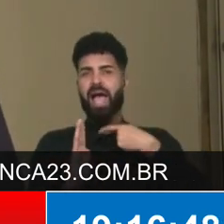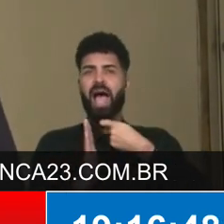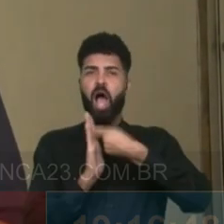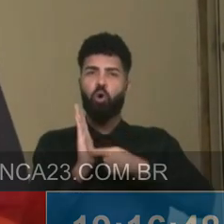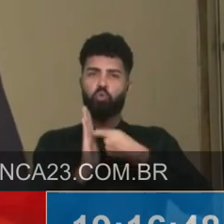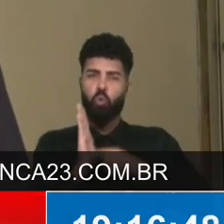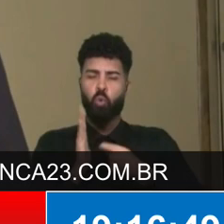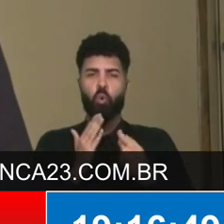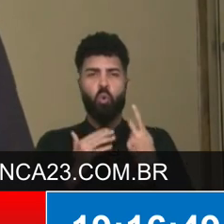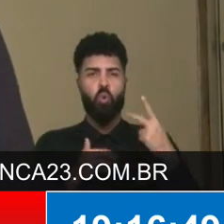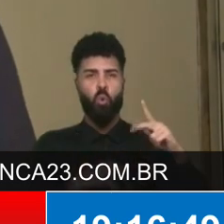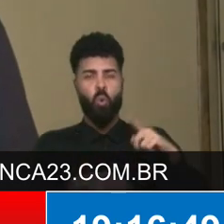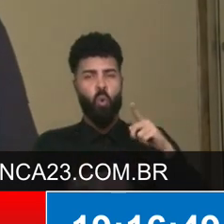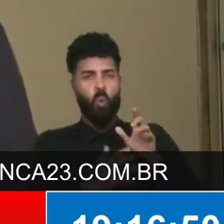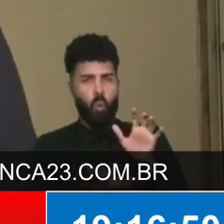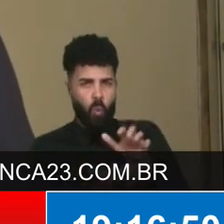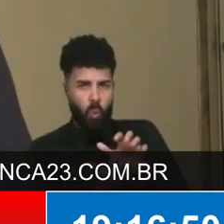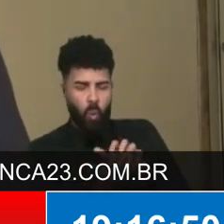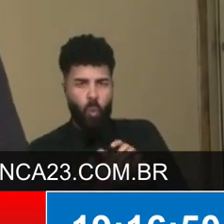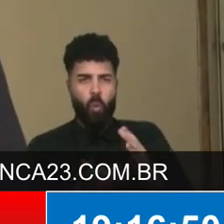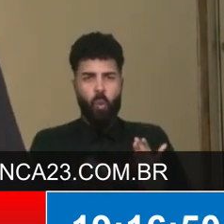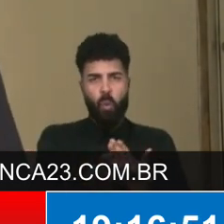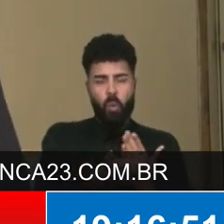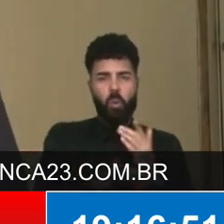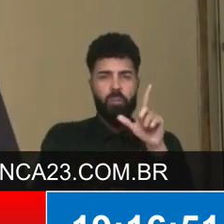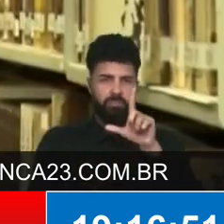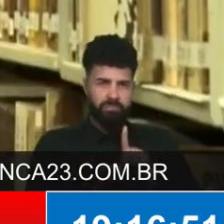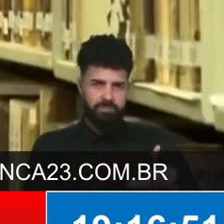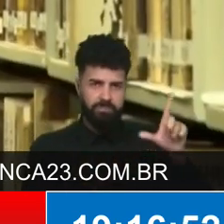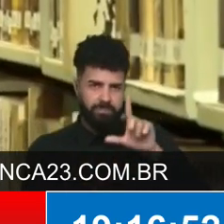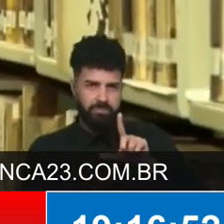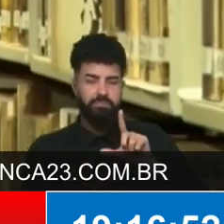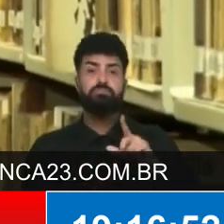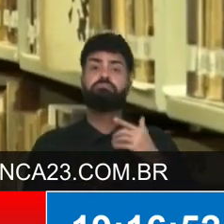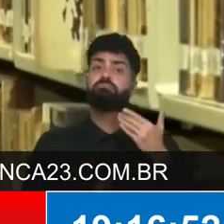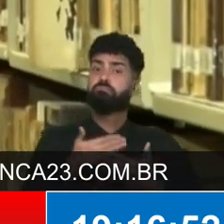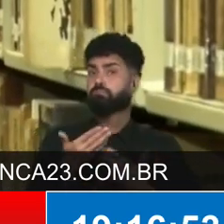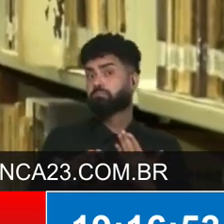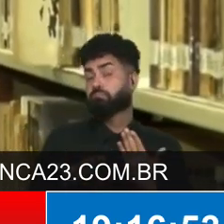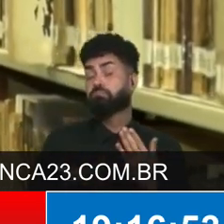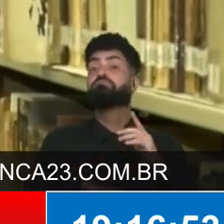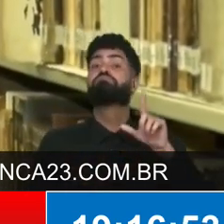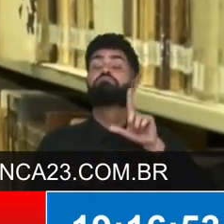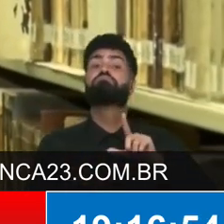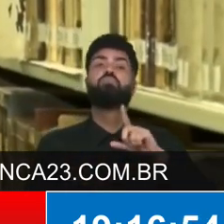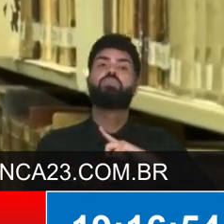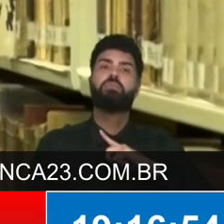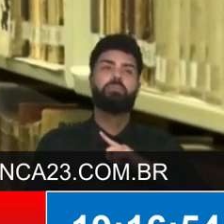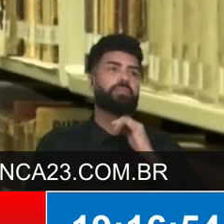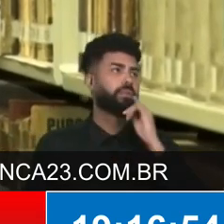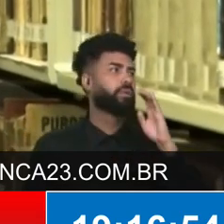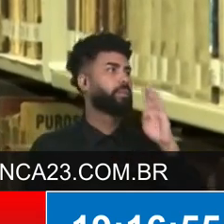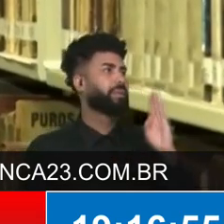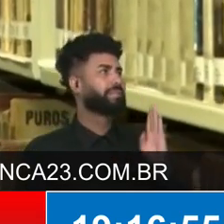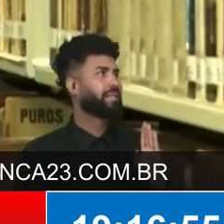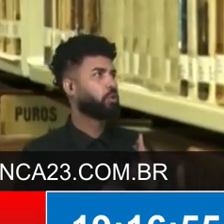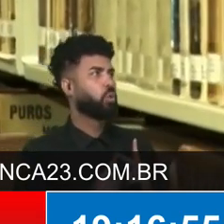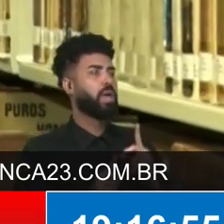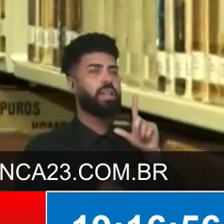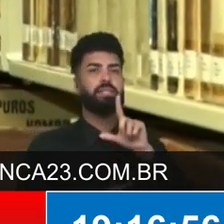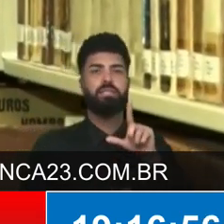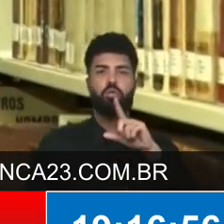pernambucanos, livros de literatura e dos autores. E tem literatura do brasileira,